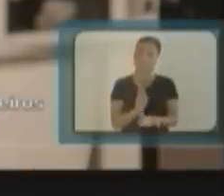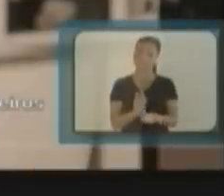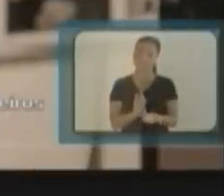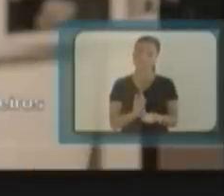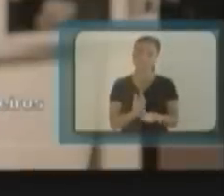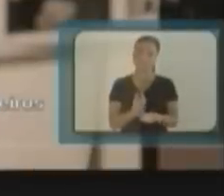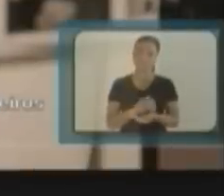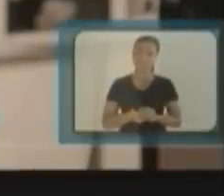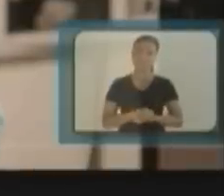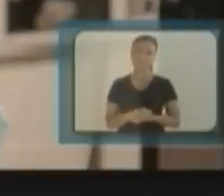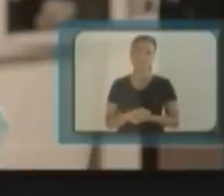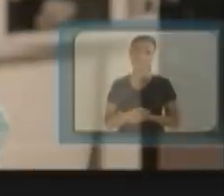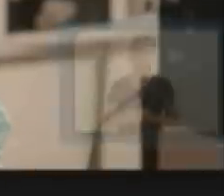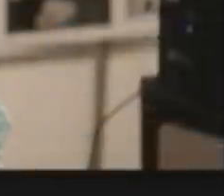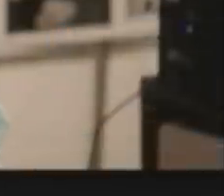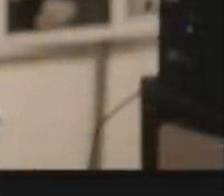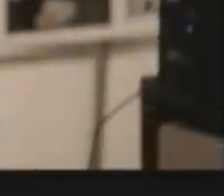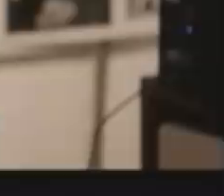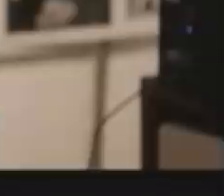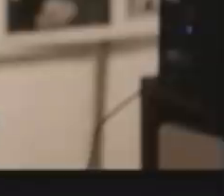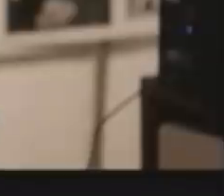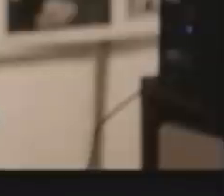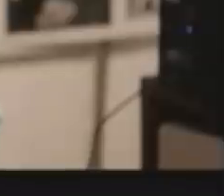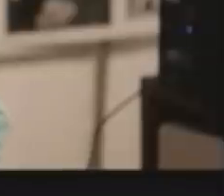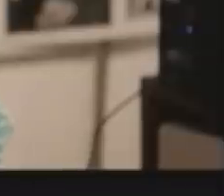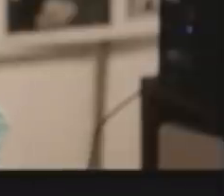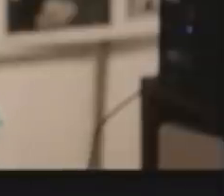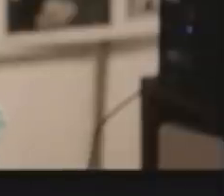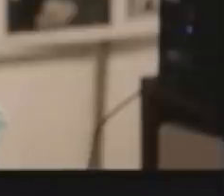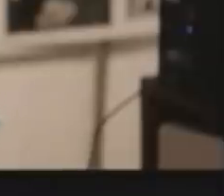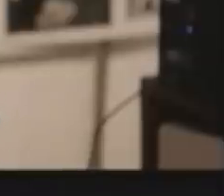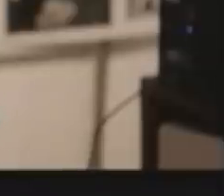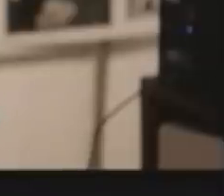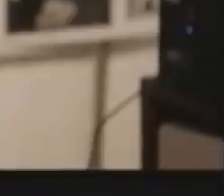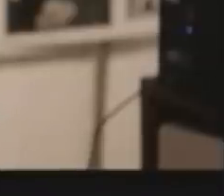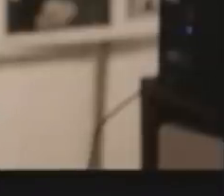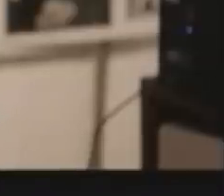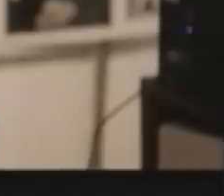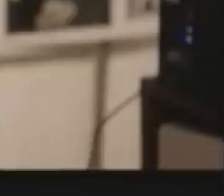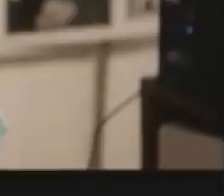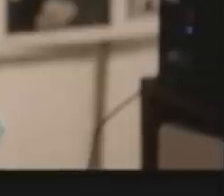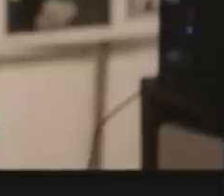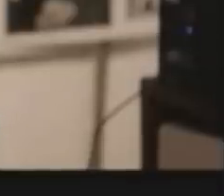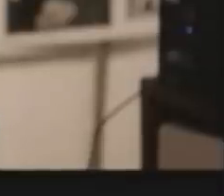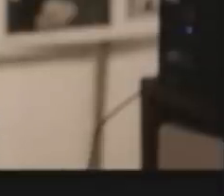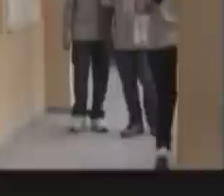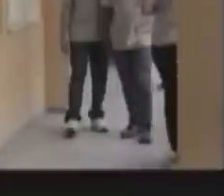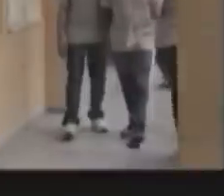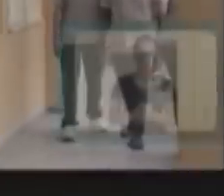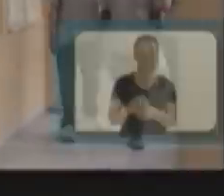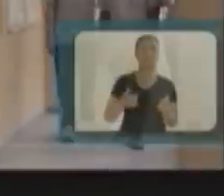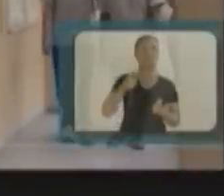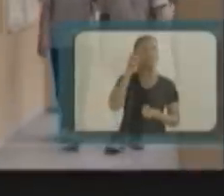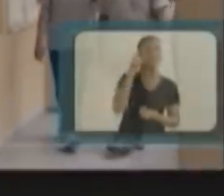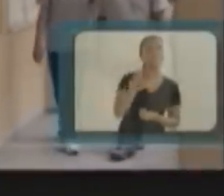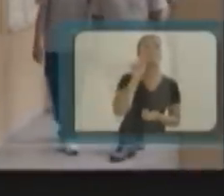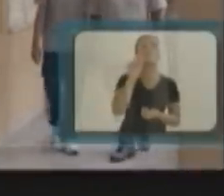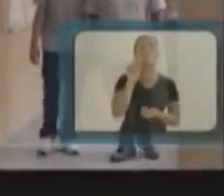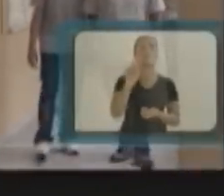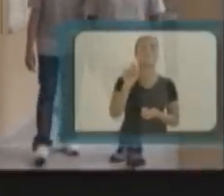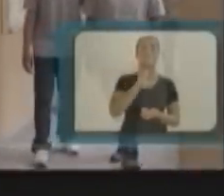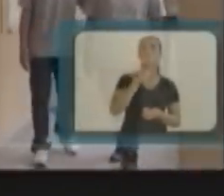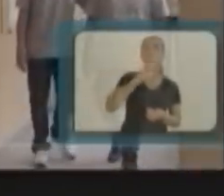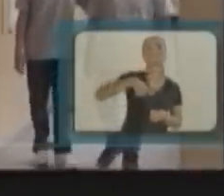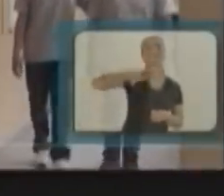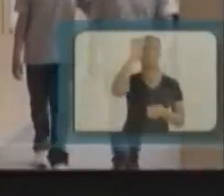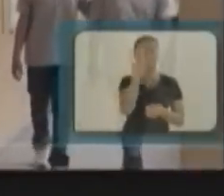brasileiros e brasileiras que são pessoas com deficiência, como eu. O